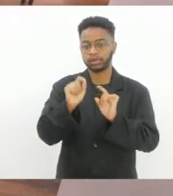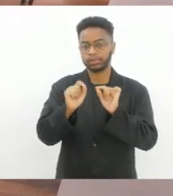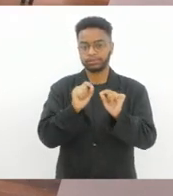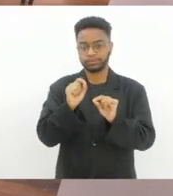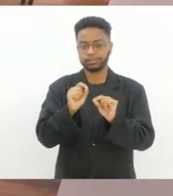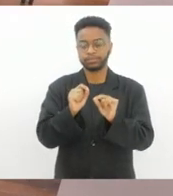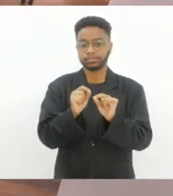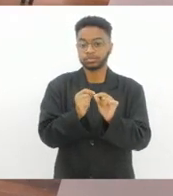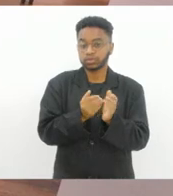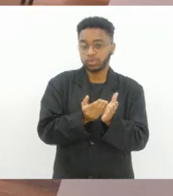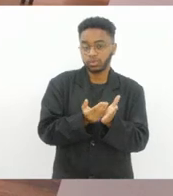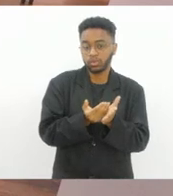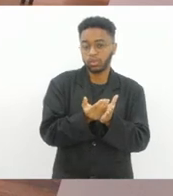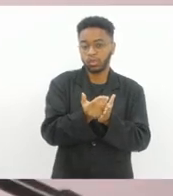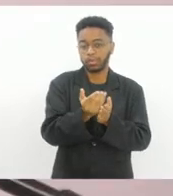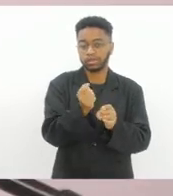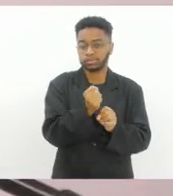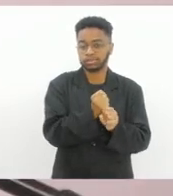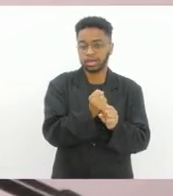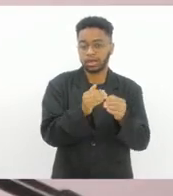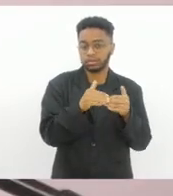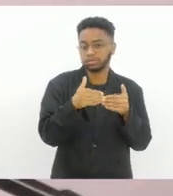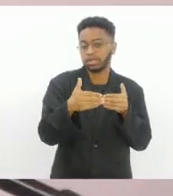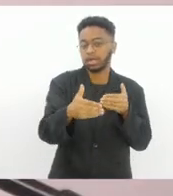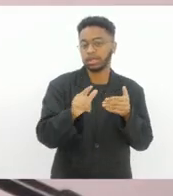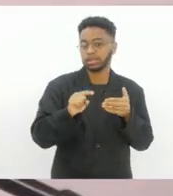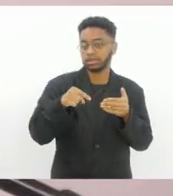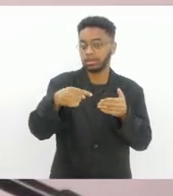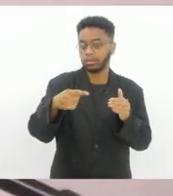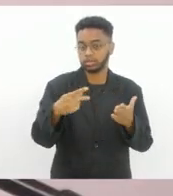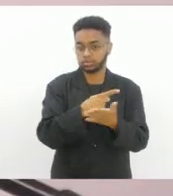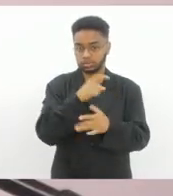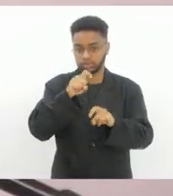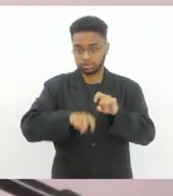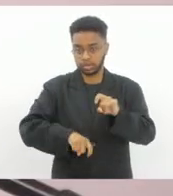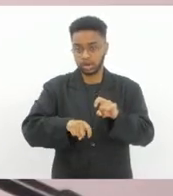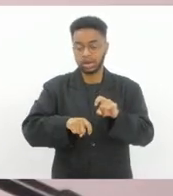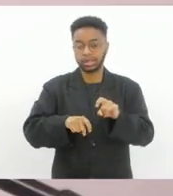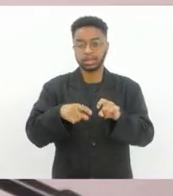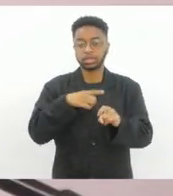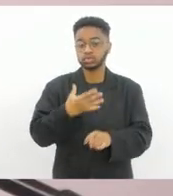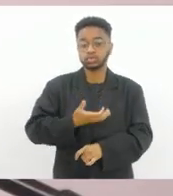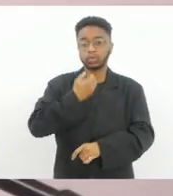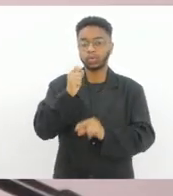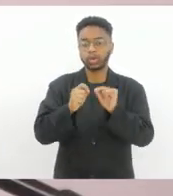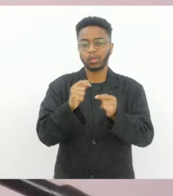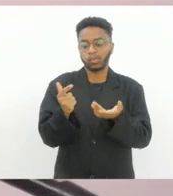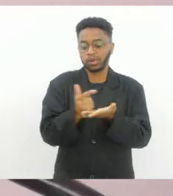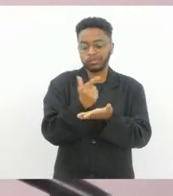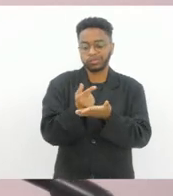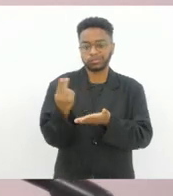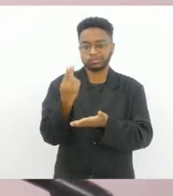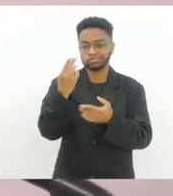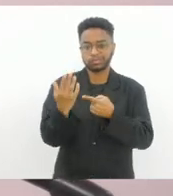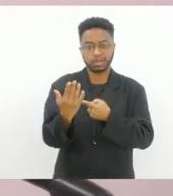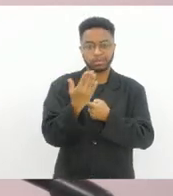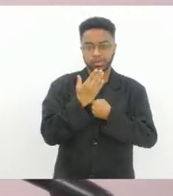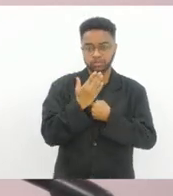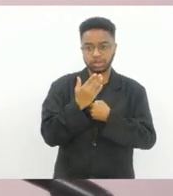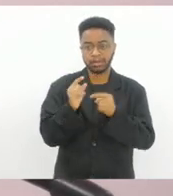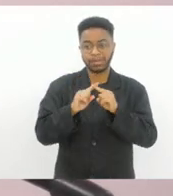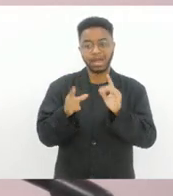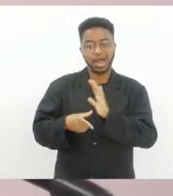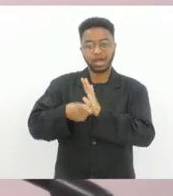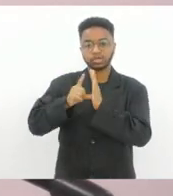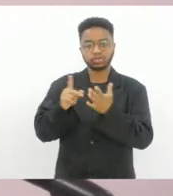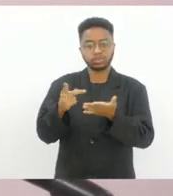primeiros anos após o estupro, uma triste surpresa. Os livros não podiam fazer nada por mim. Isso nunca tinha me